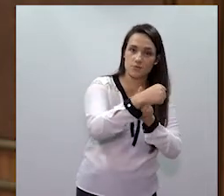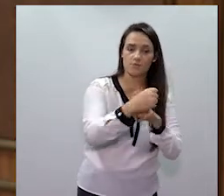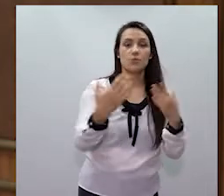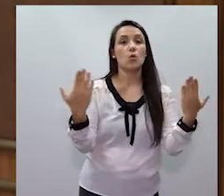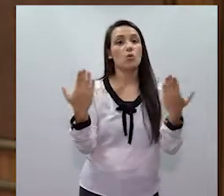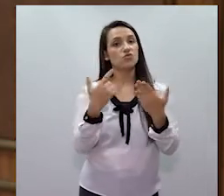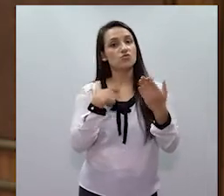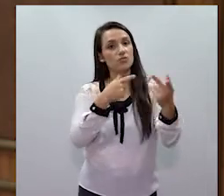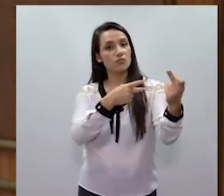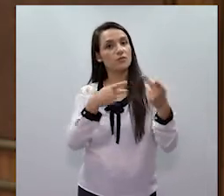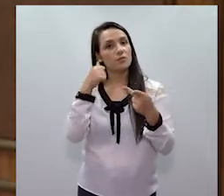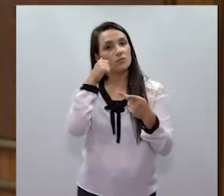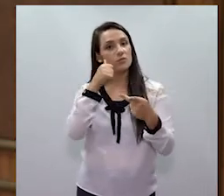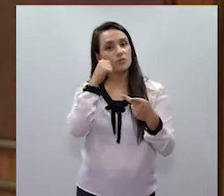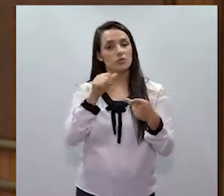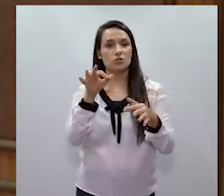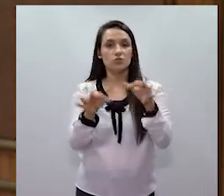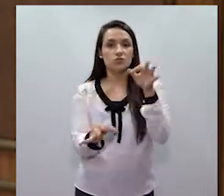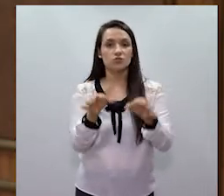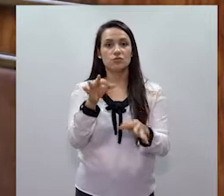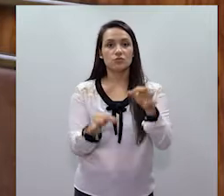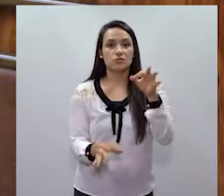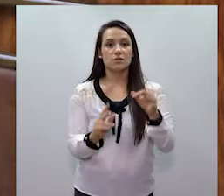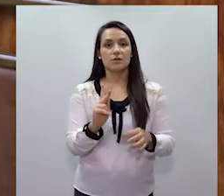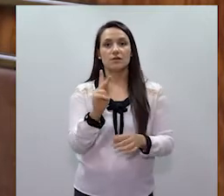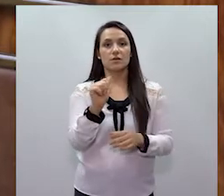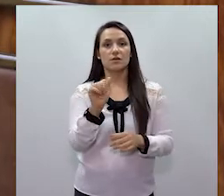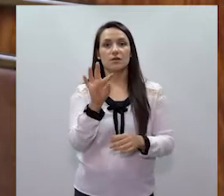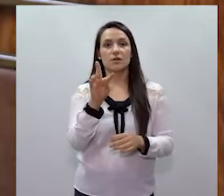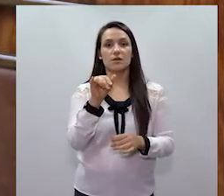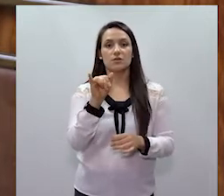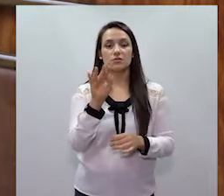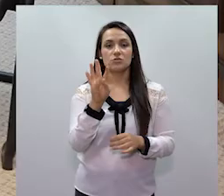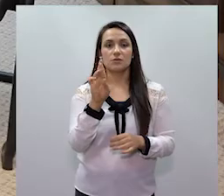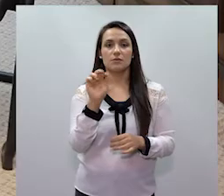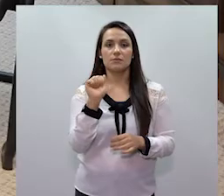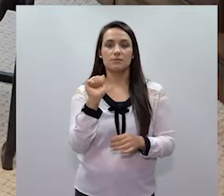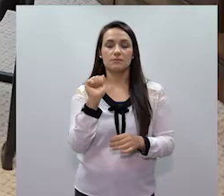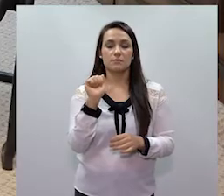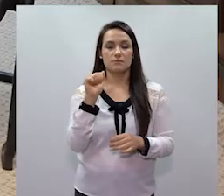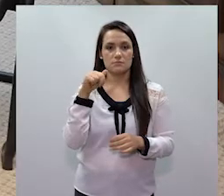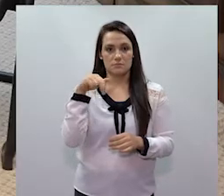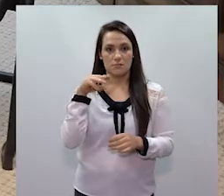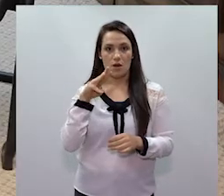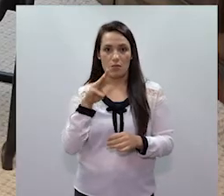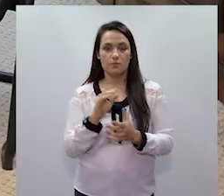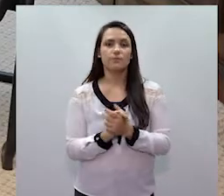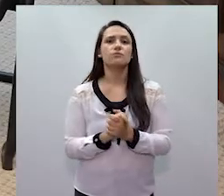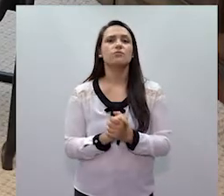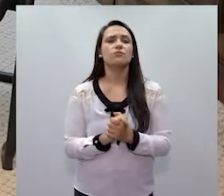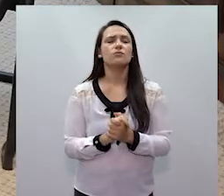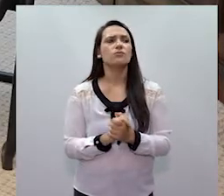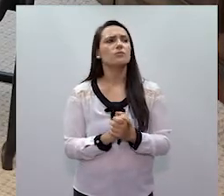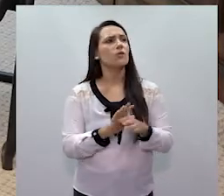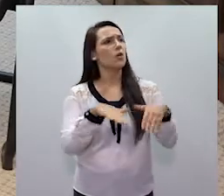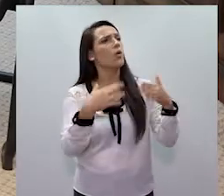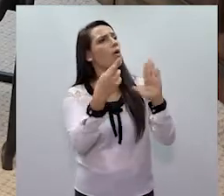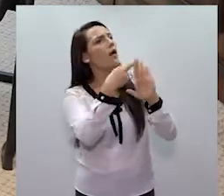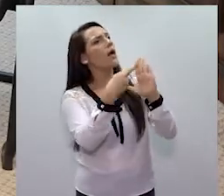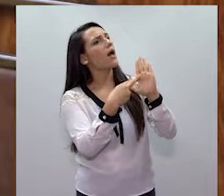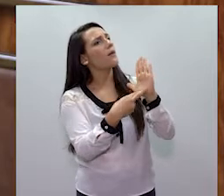isso, nós convidamos a juíza Cátia Brown do Prado. Quais são as regras para adotar uma criança no